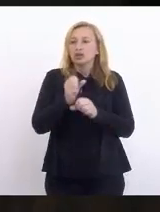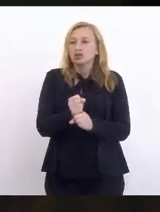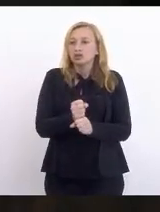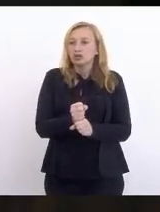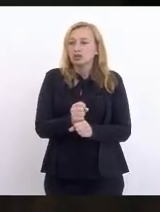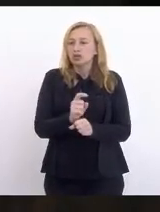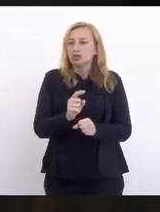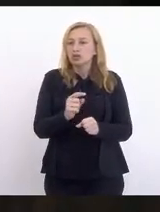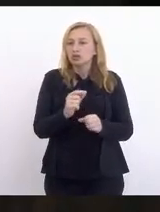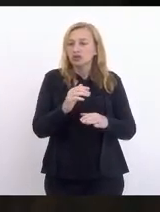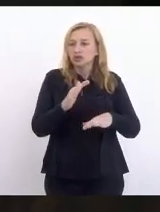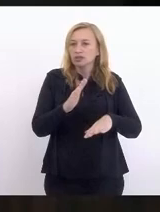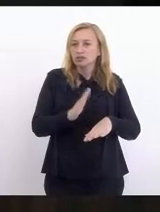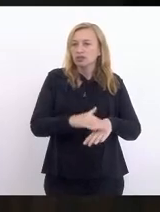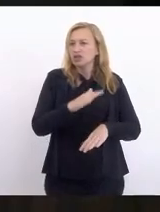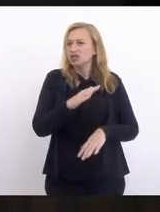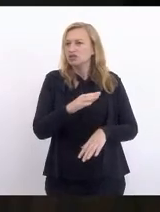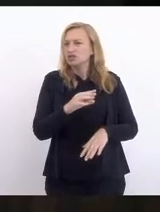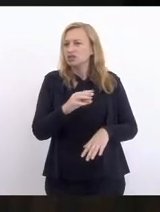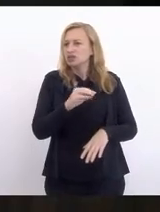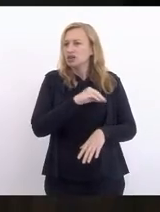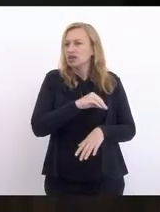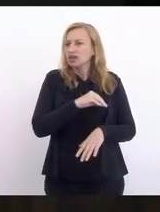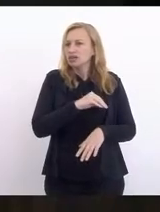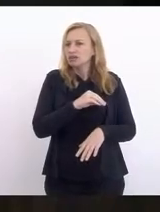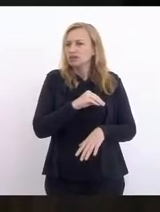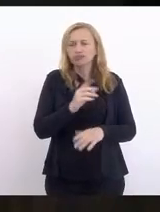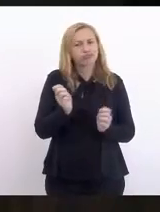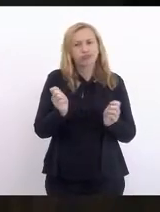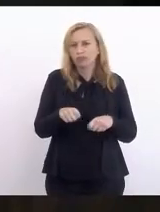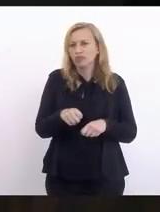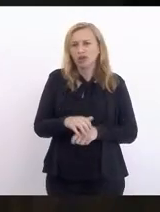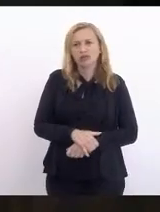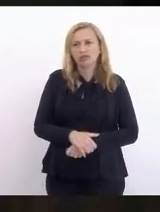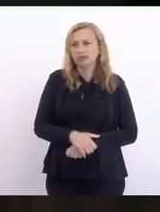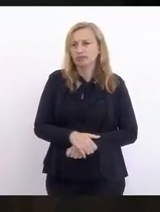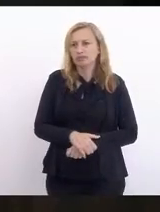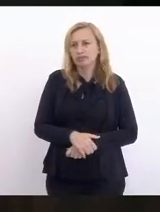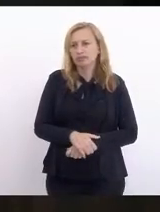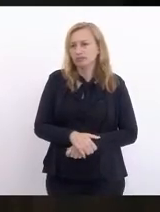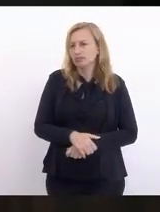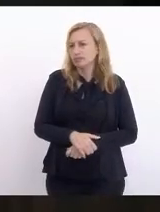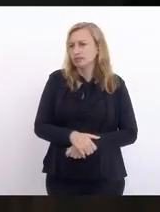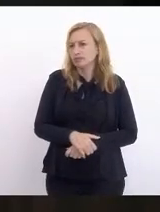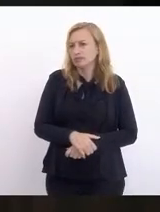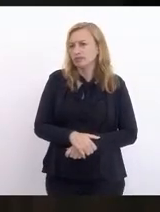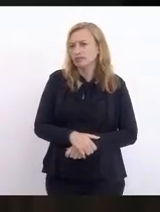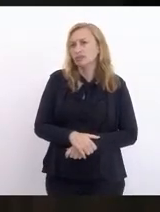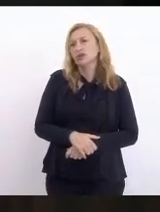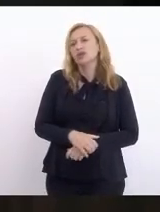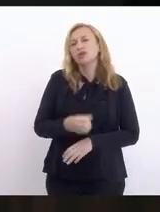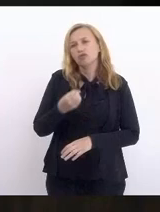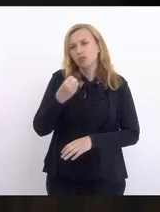benefício acumulado não ultrapasse o valor do salário regional não dá Olha só sempre são boas às iniciativas